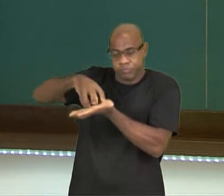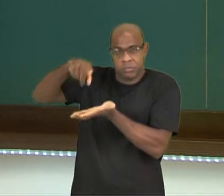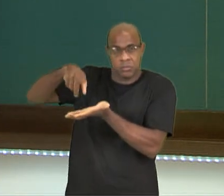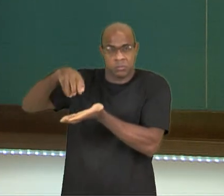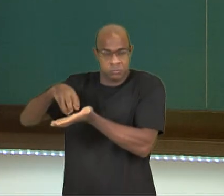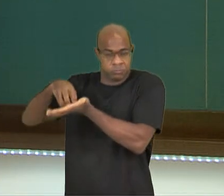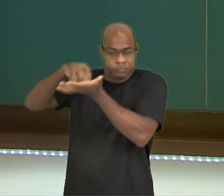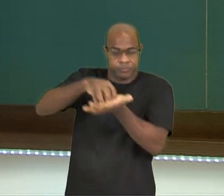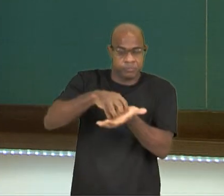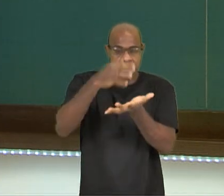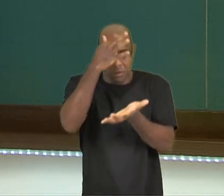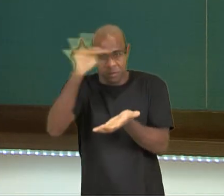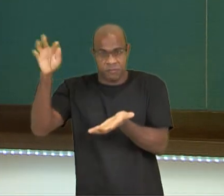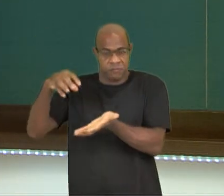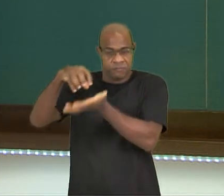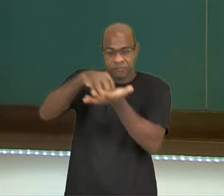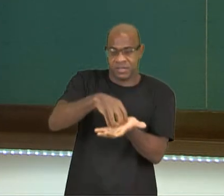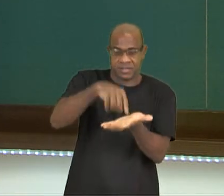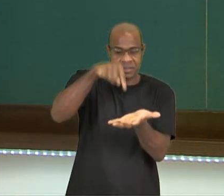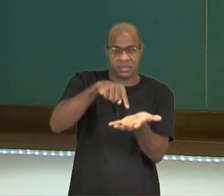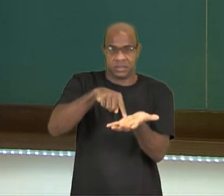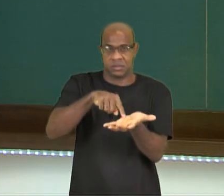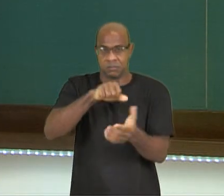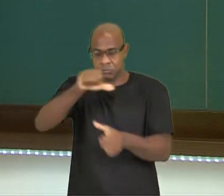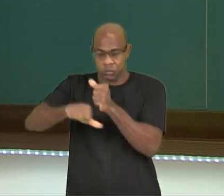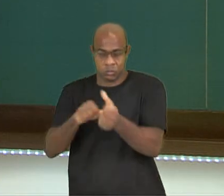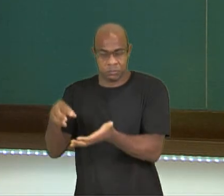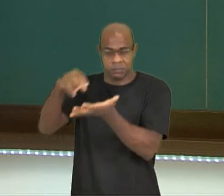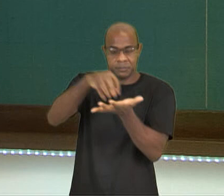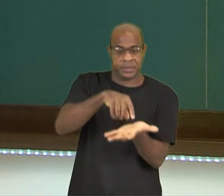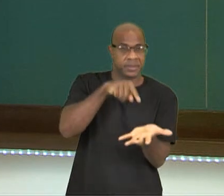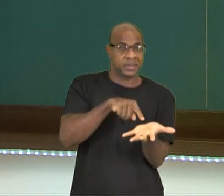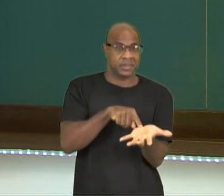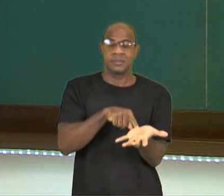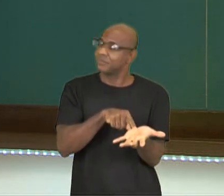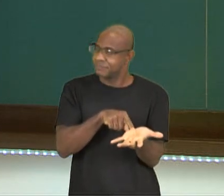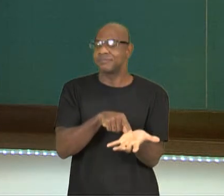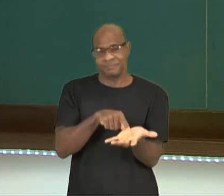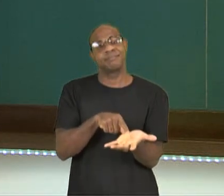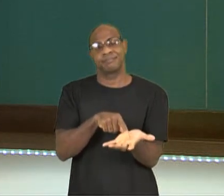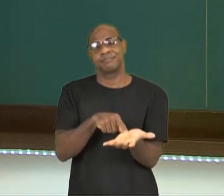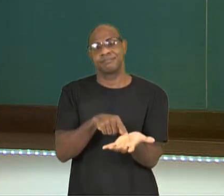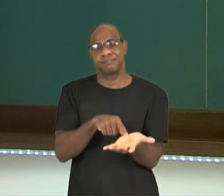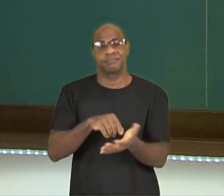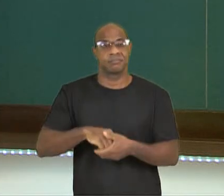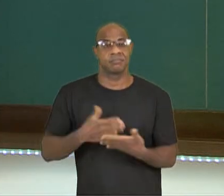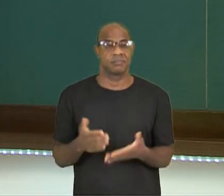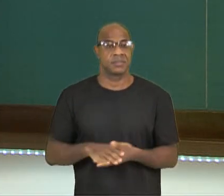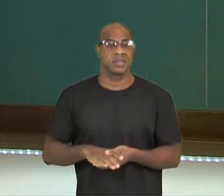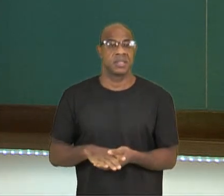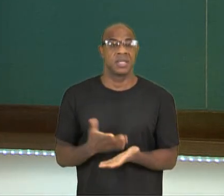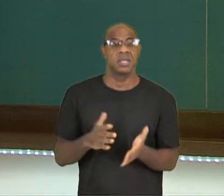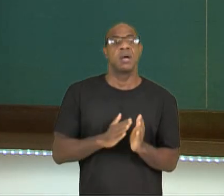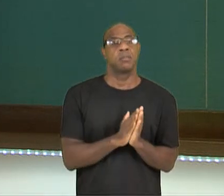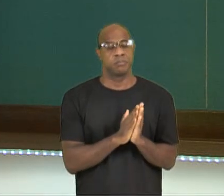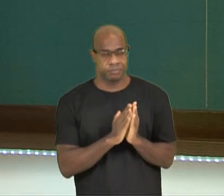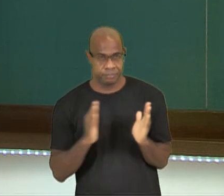a França, para a cidade de Avignon, né? Ó, Avignon. Tá? Passados anos, desde